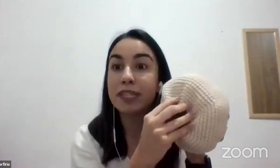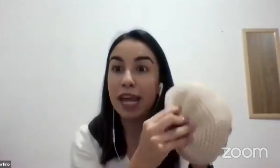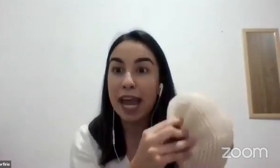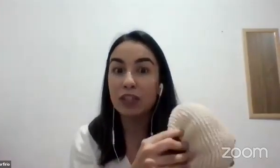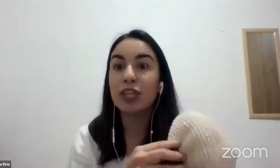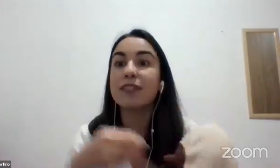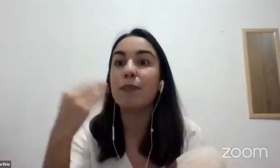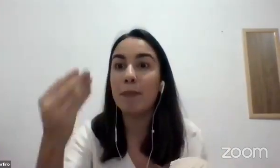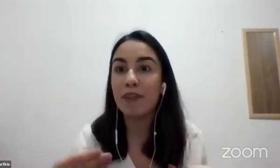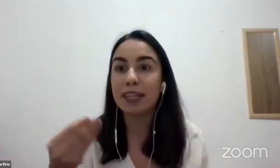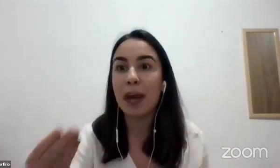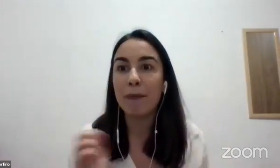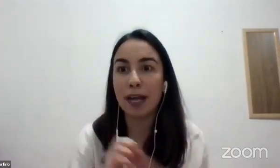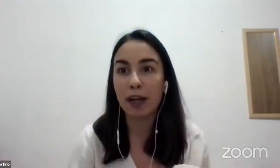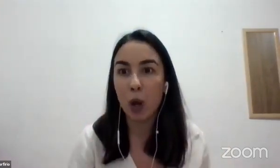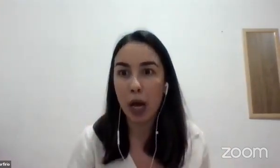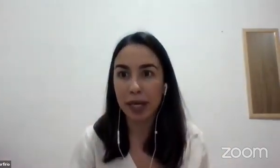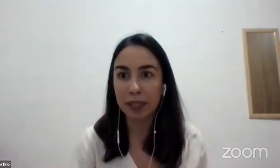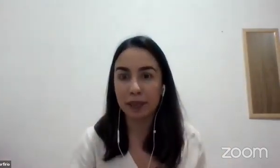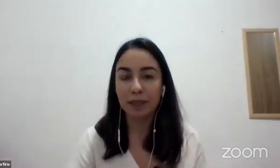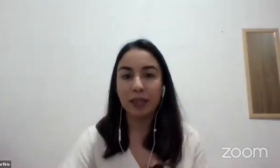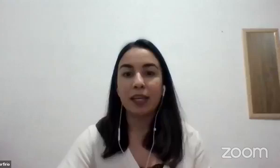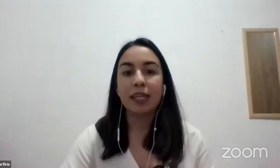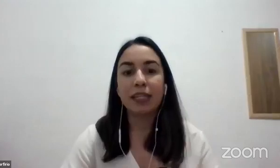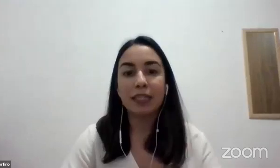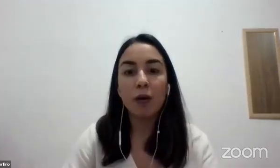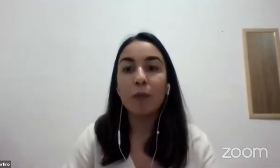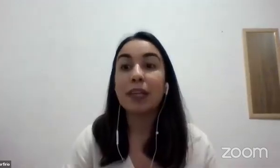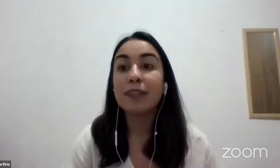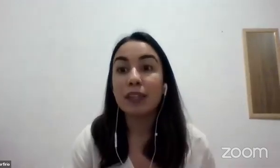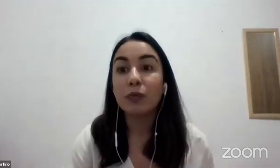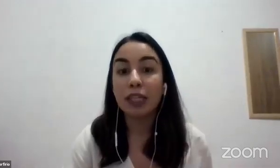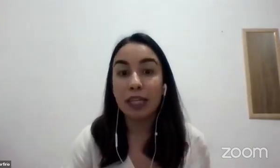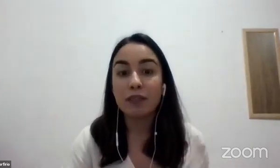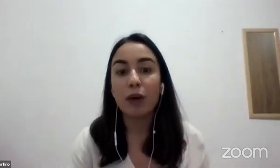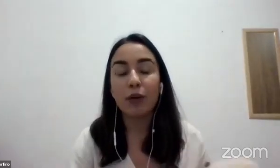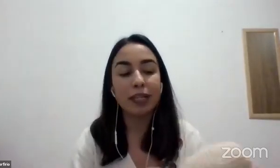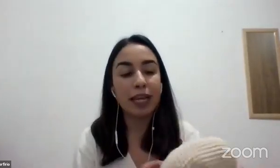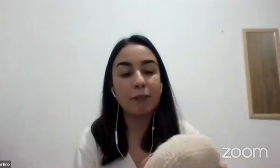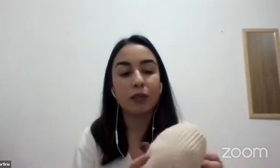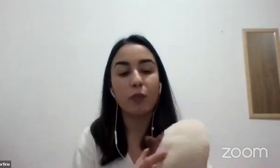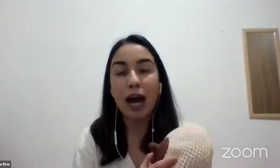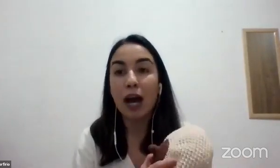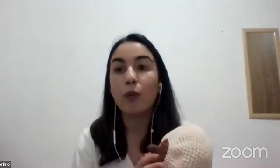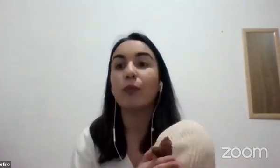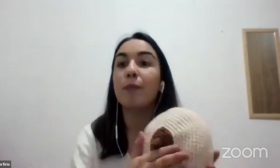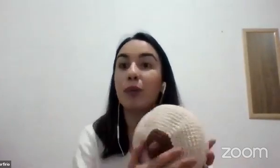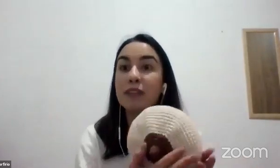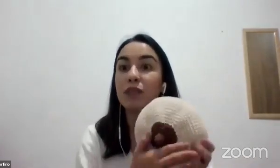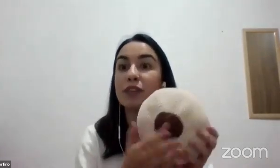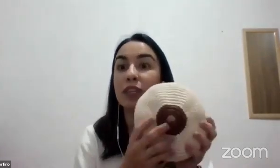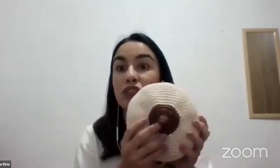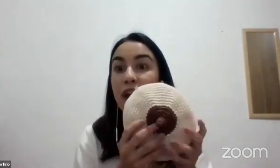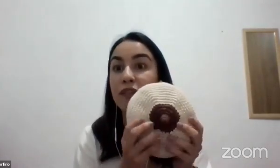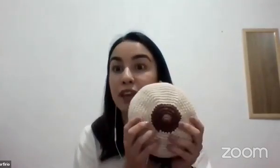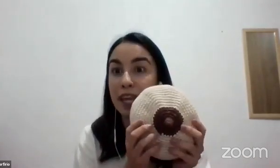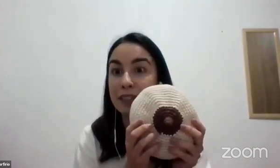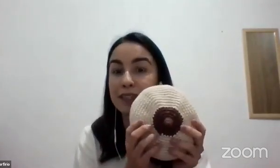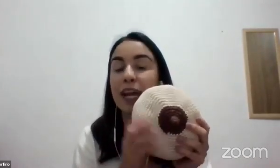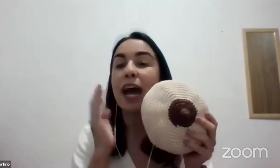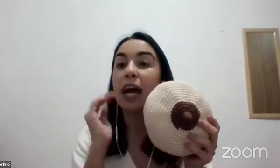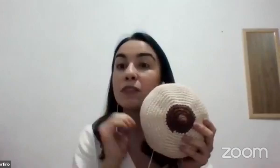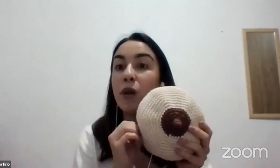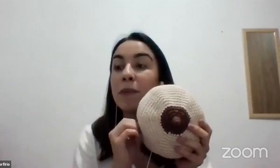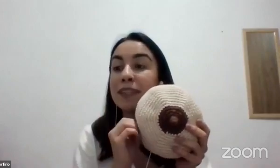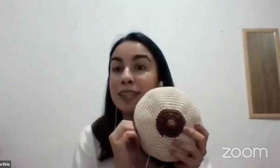leite eficiente e esse bebê vai ter a pega correta. Então, pensando nisso, a ordenha manual, depois que você já